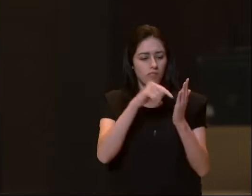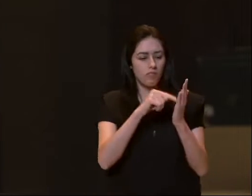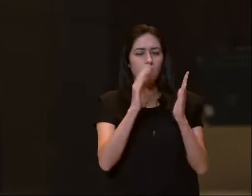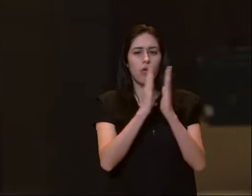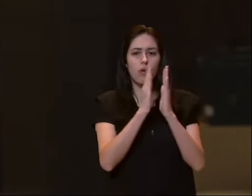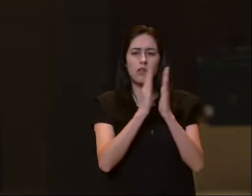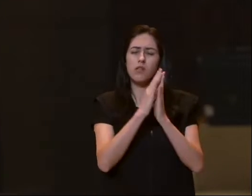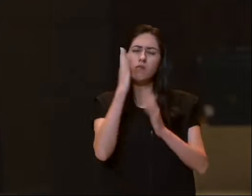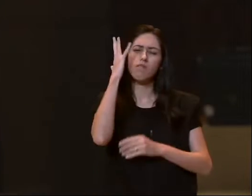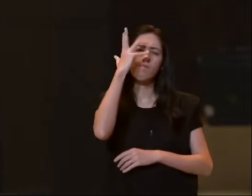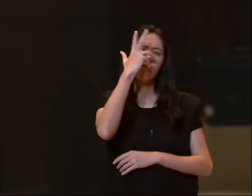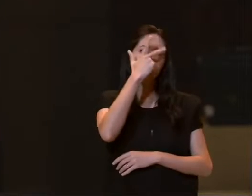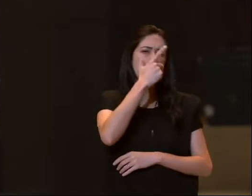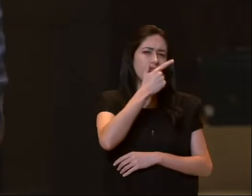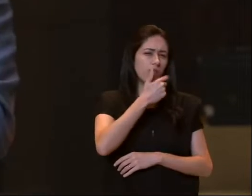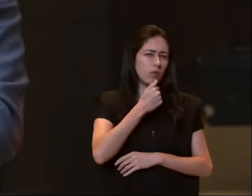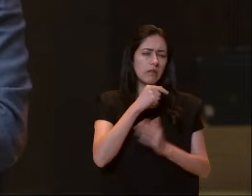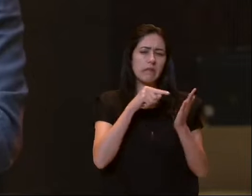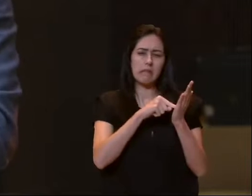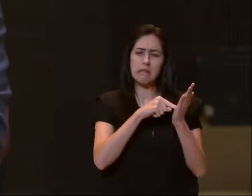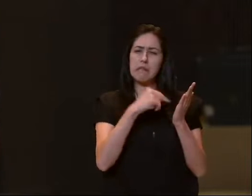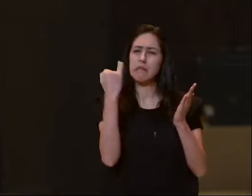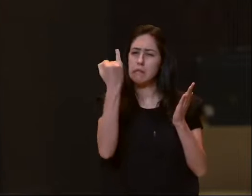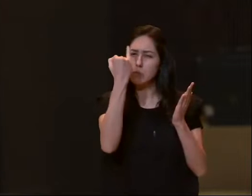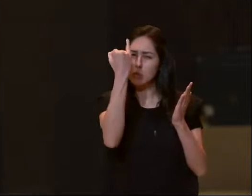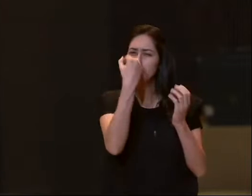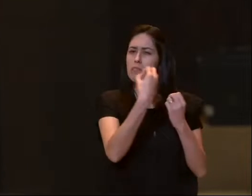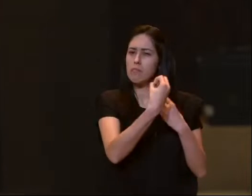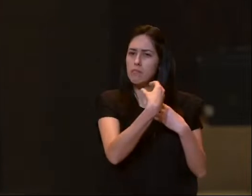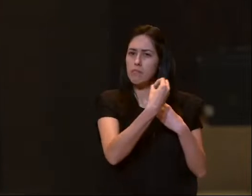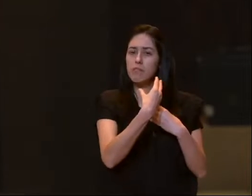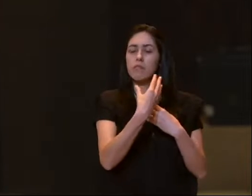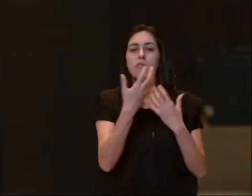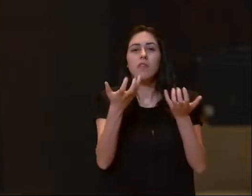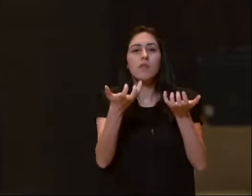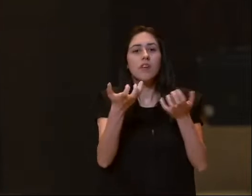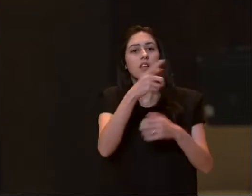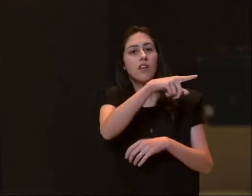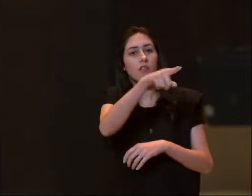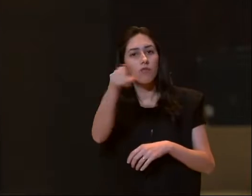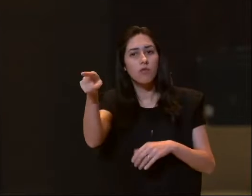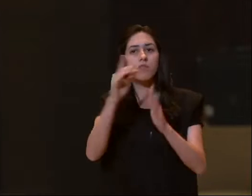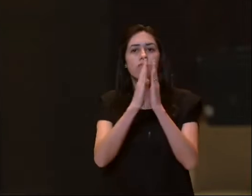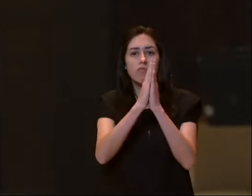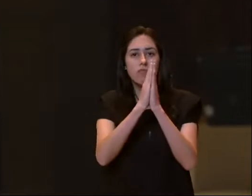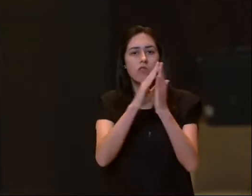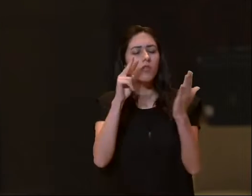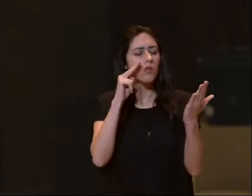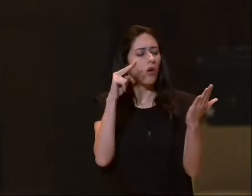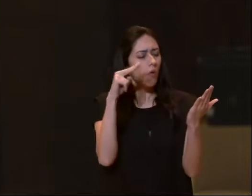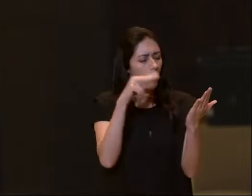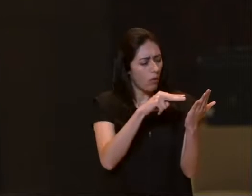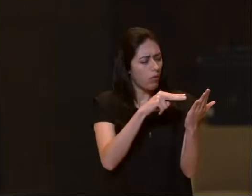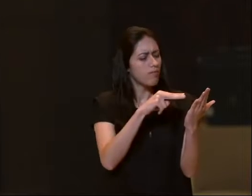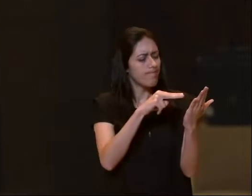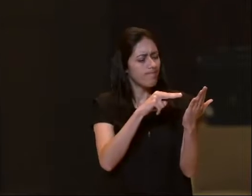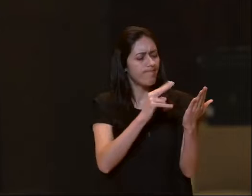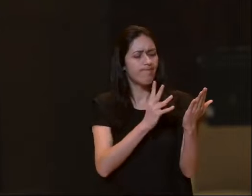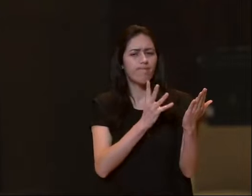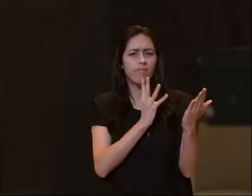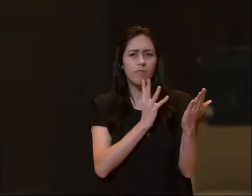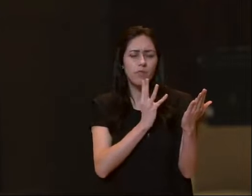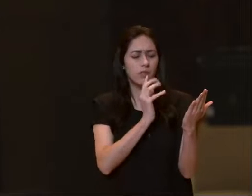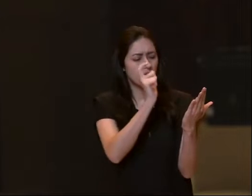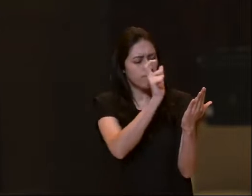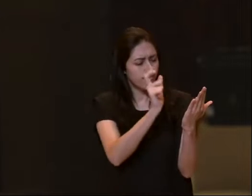bonita e didática. E eu queria que você olhasse com apreço para essas